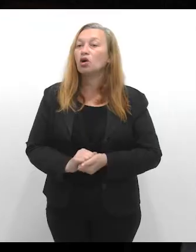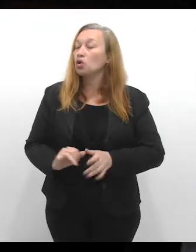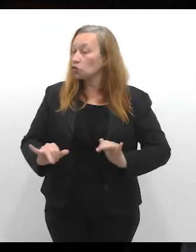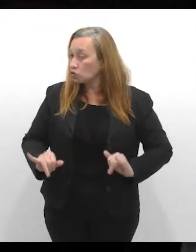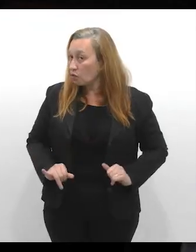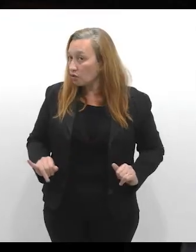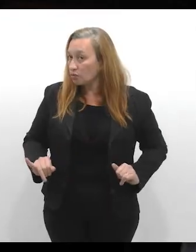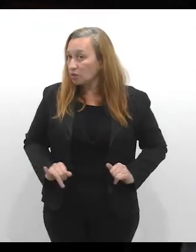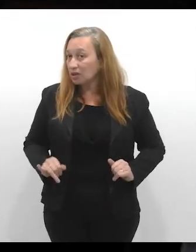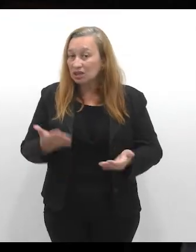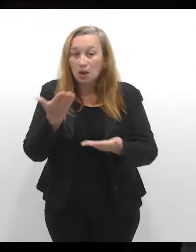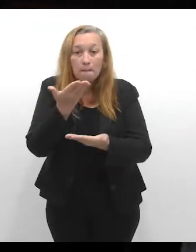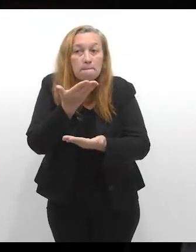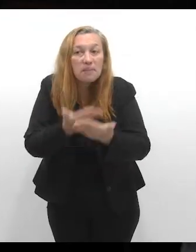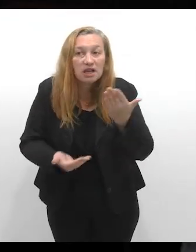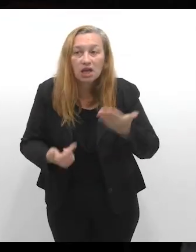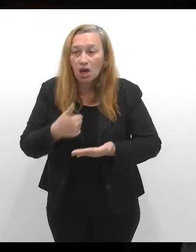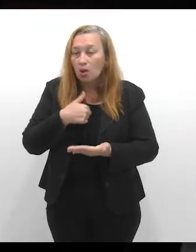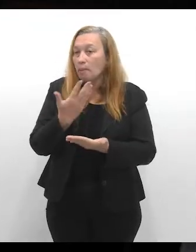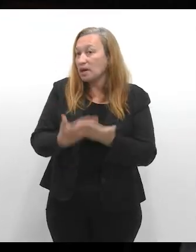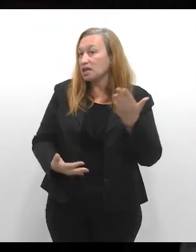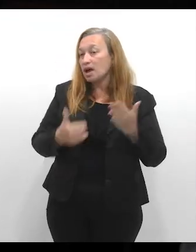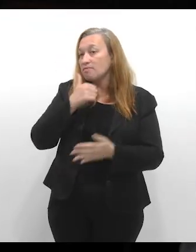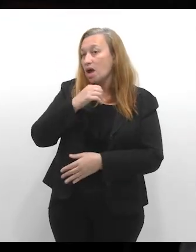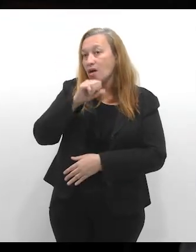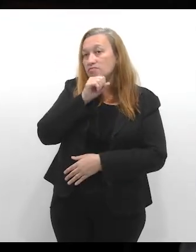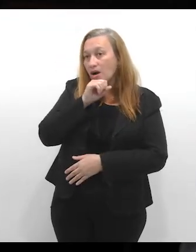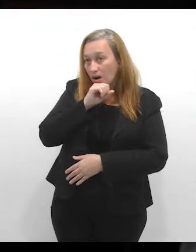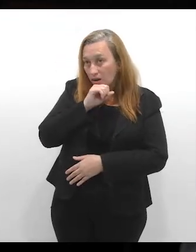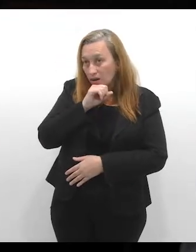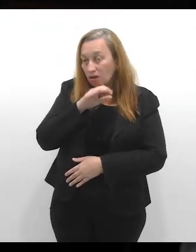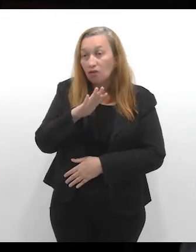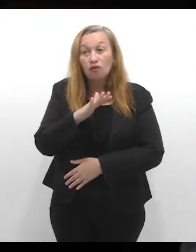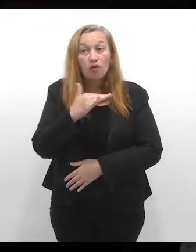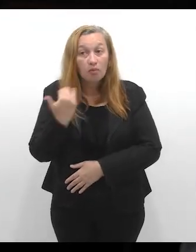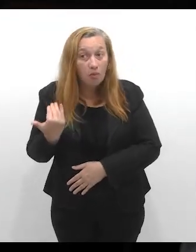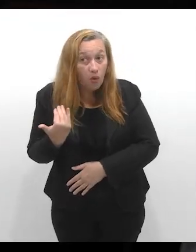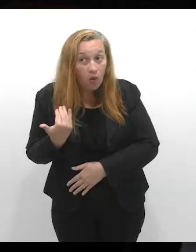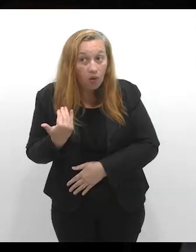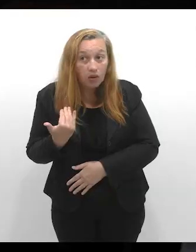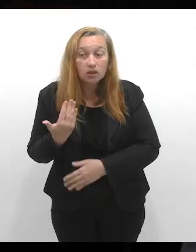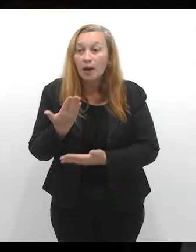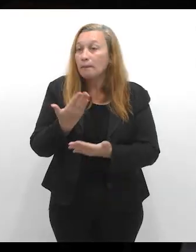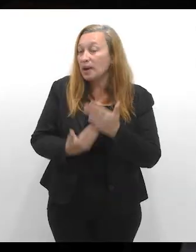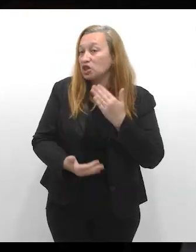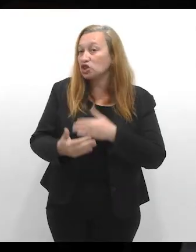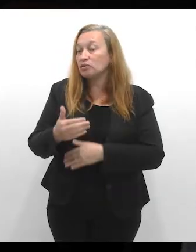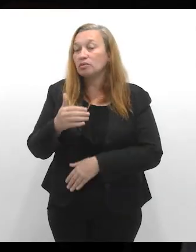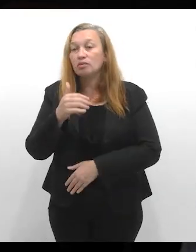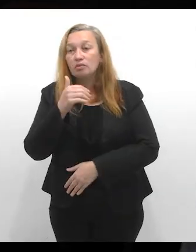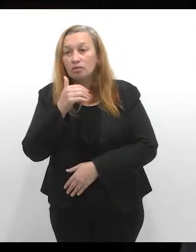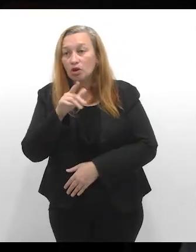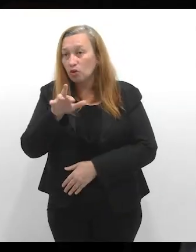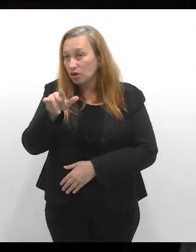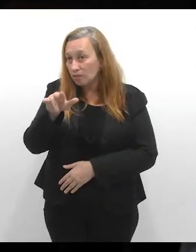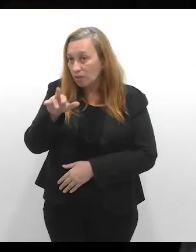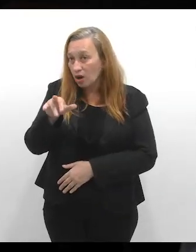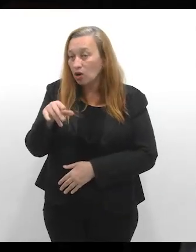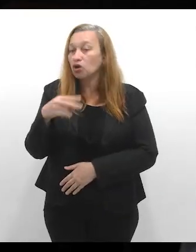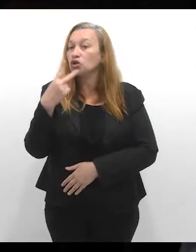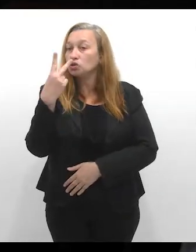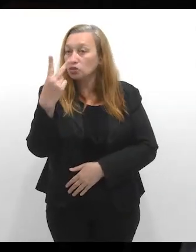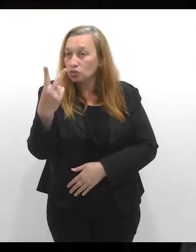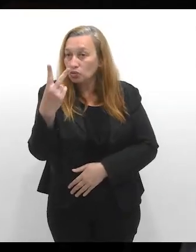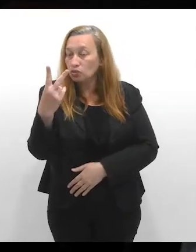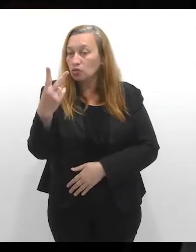nosso sofrimento, o sofrimento que a gente perdeu, como eu perdi minha mãe foi assassinada, perdi meu